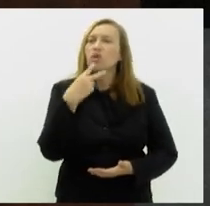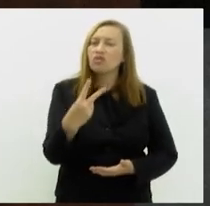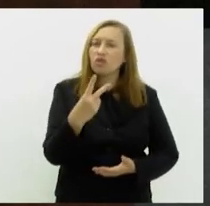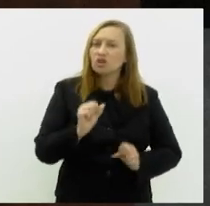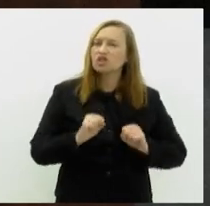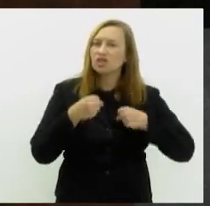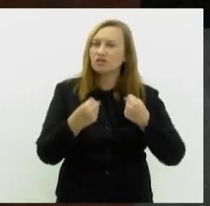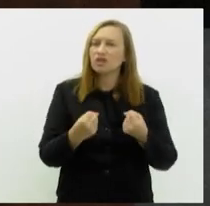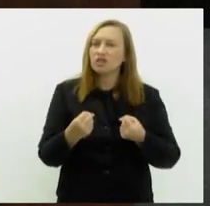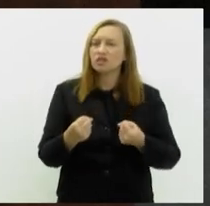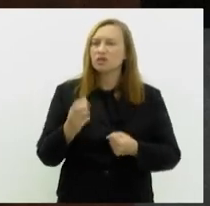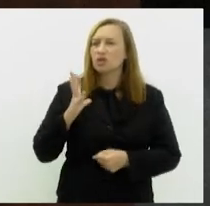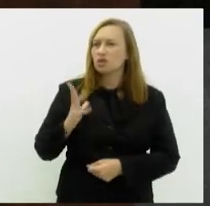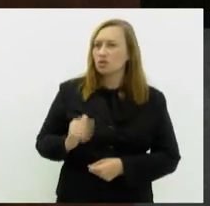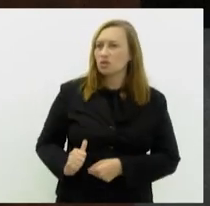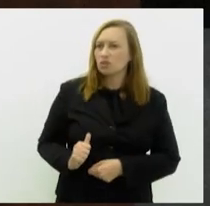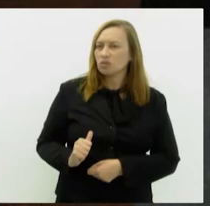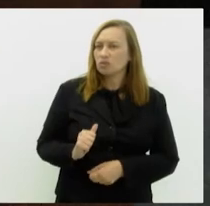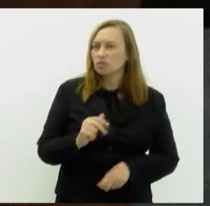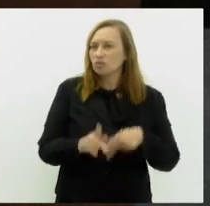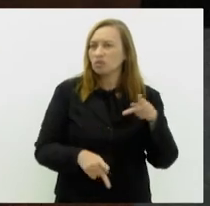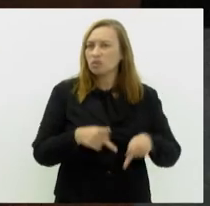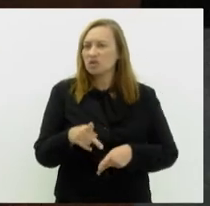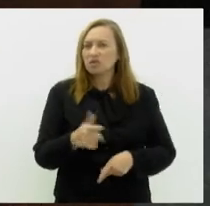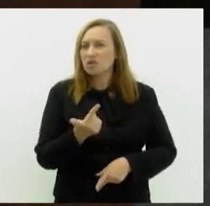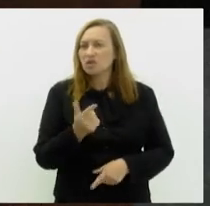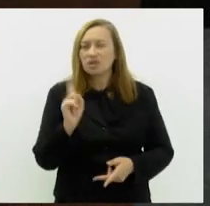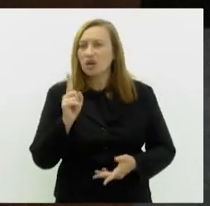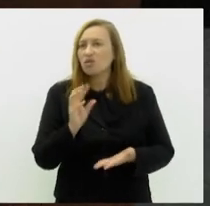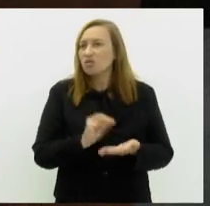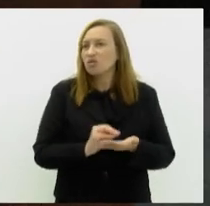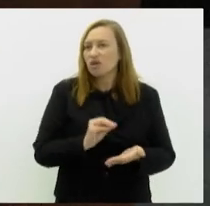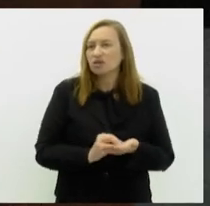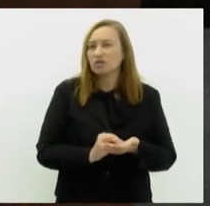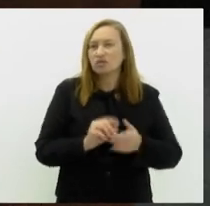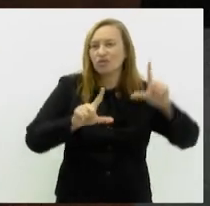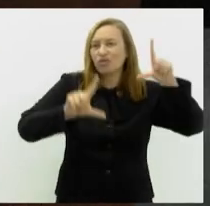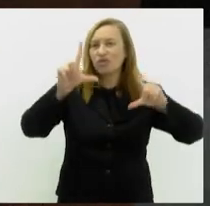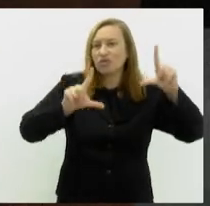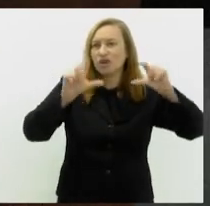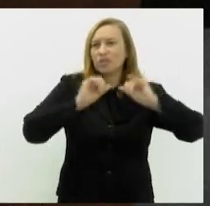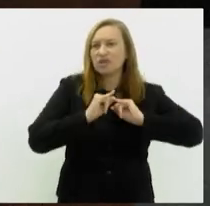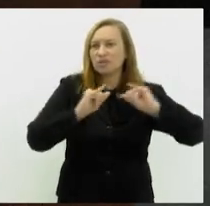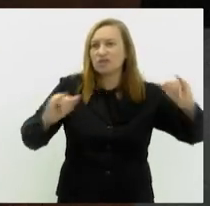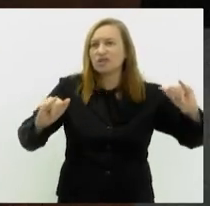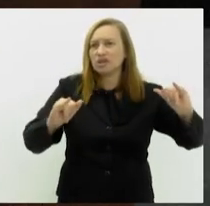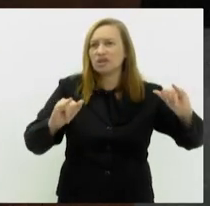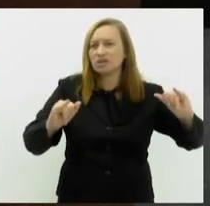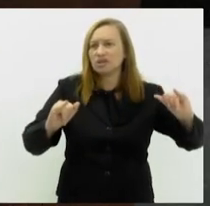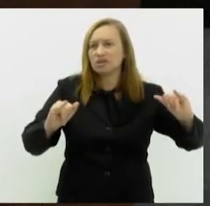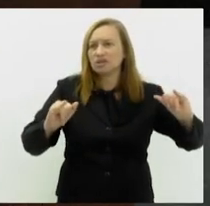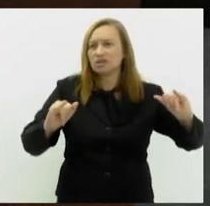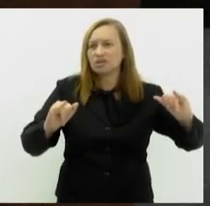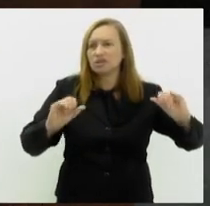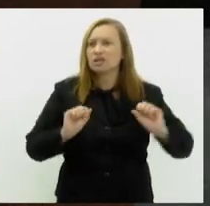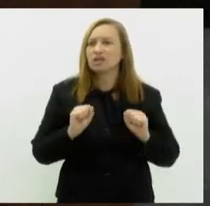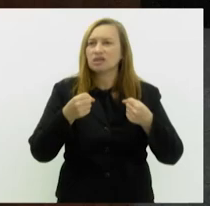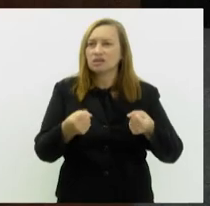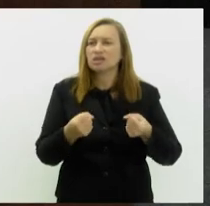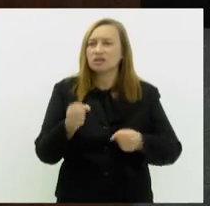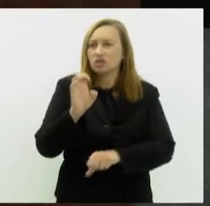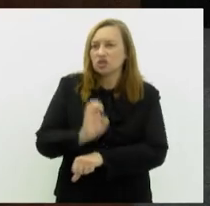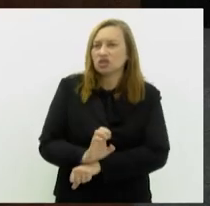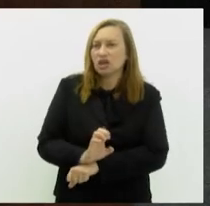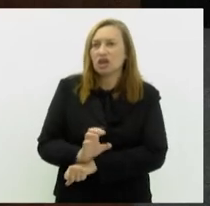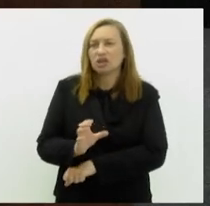defesa do povo palestino, porque não faltam vozes, inclusive na imprensa brasileira, para defender o Estado de Israel. E aí nós não